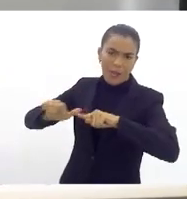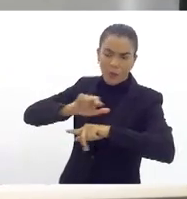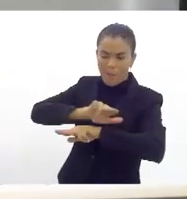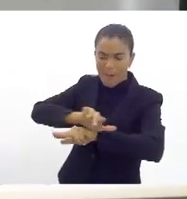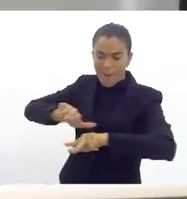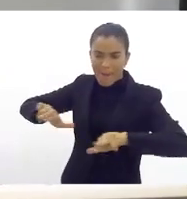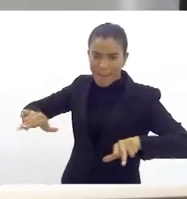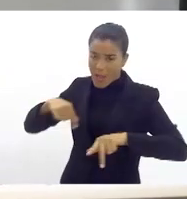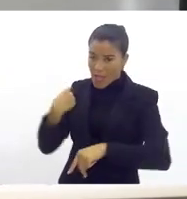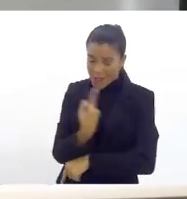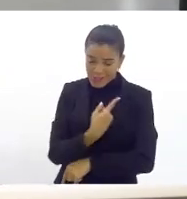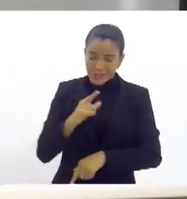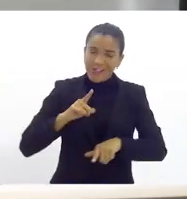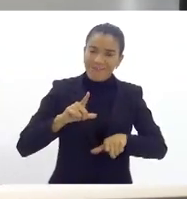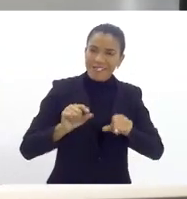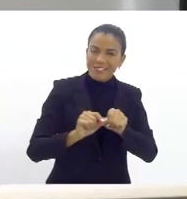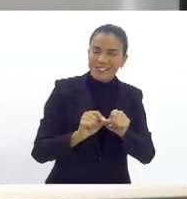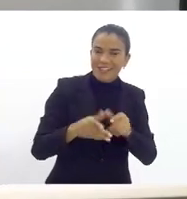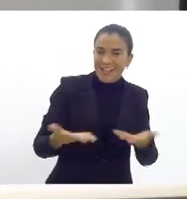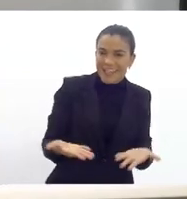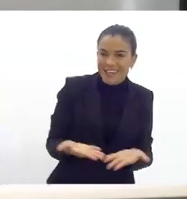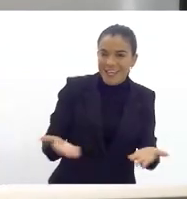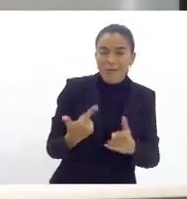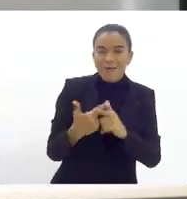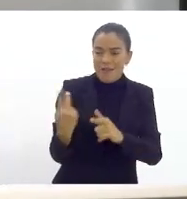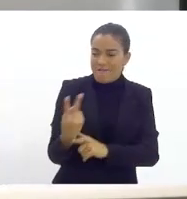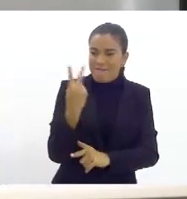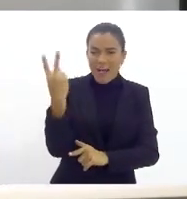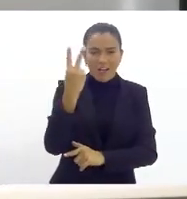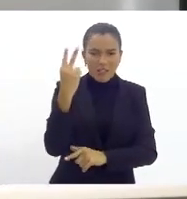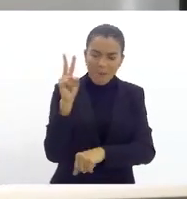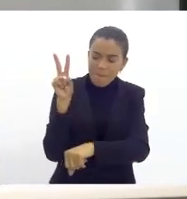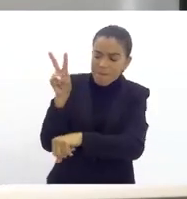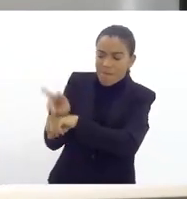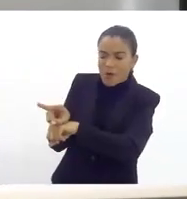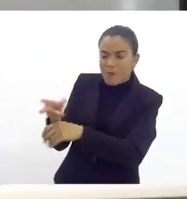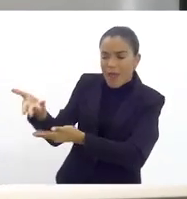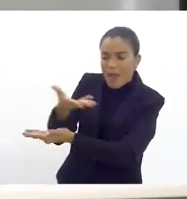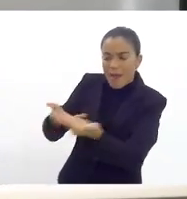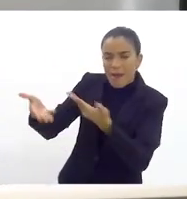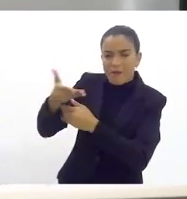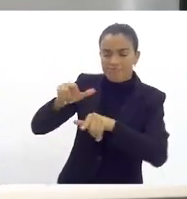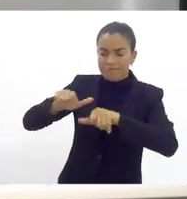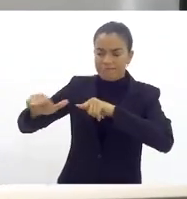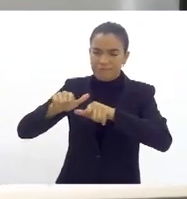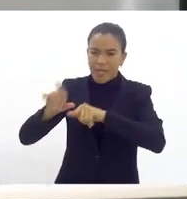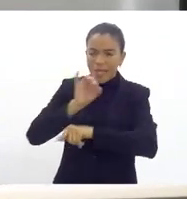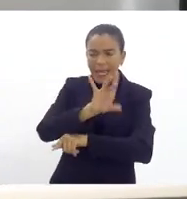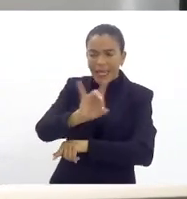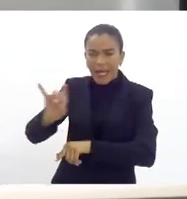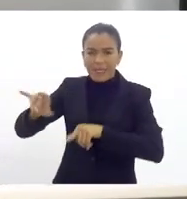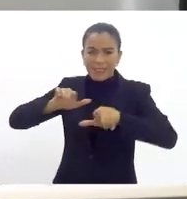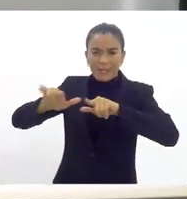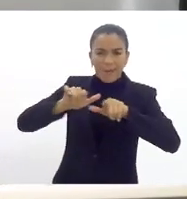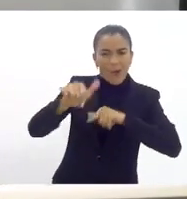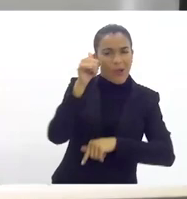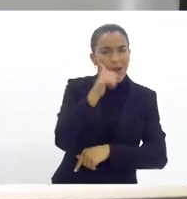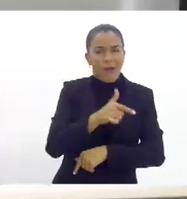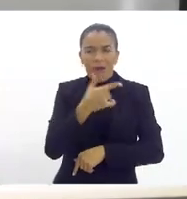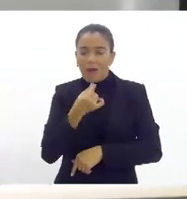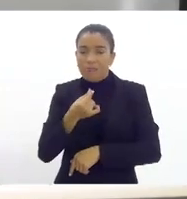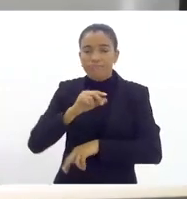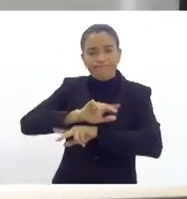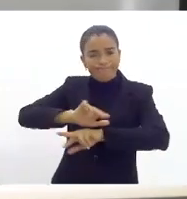é isso que a gente está fazendo aqui nessa comissão porque valorizar e proteger as relações laborais e cada trabalhador e cada trabalhadora